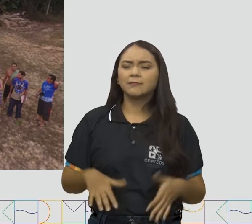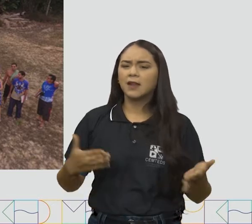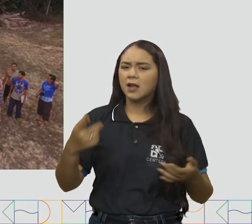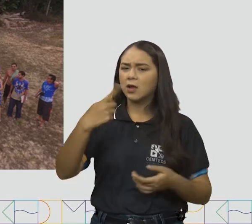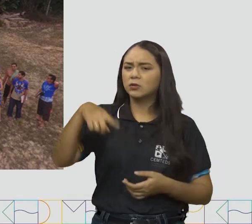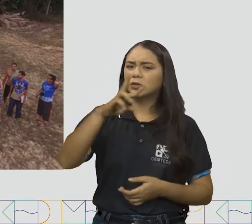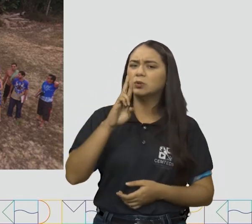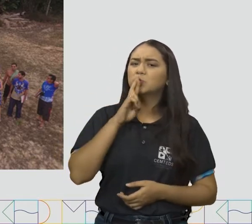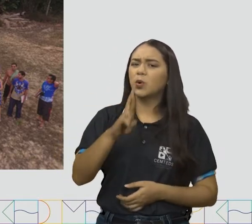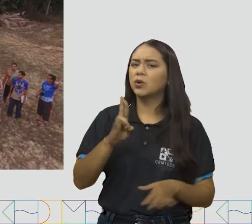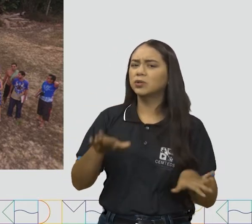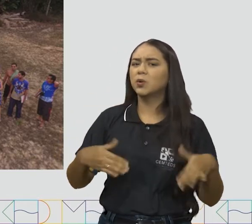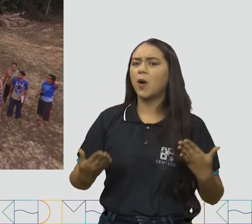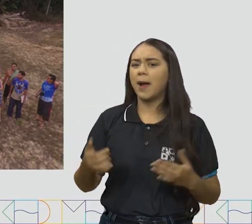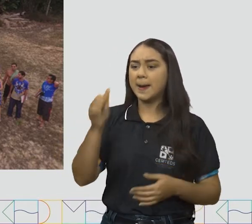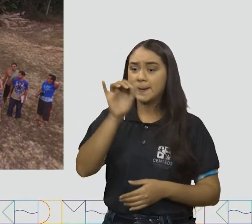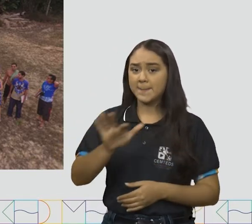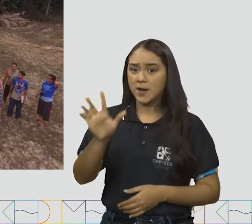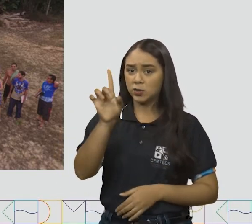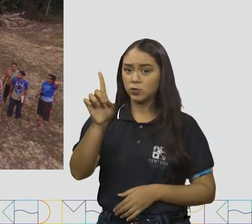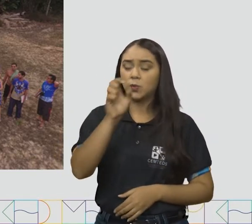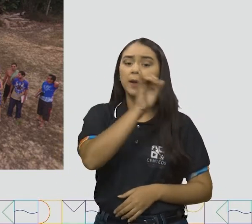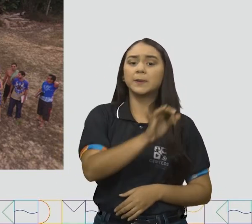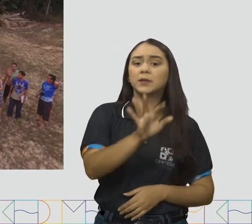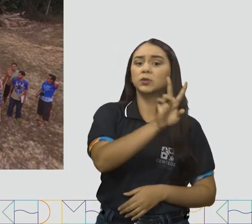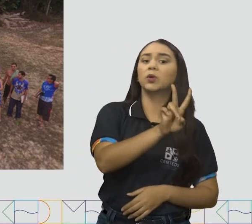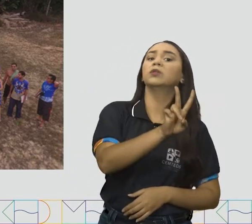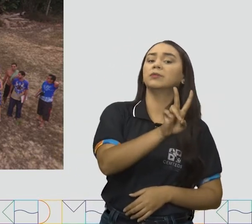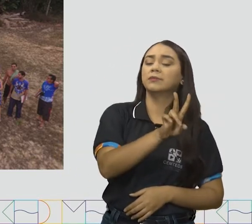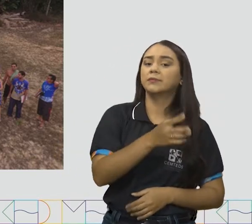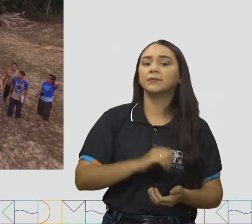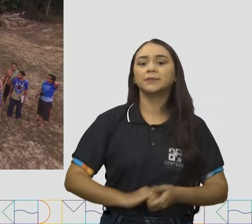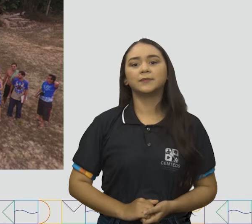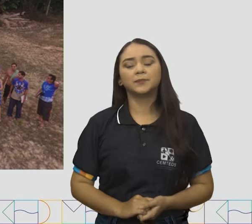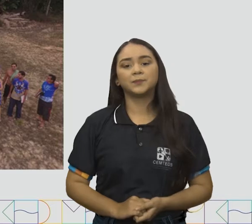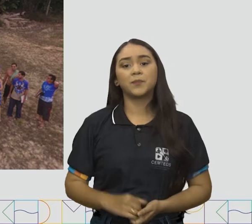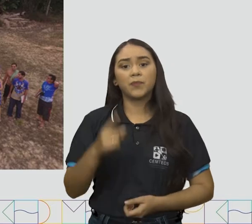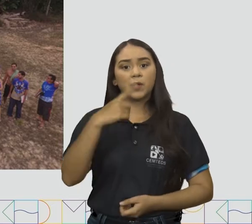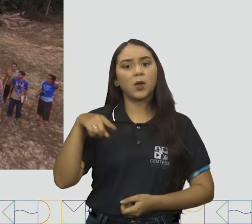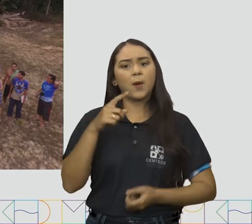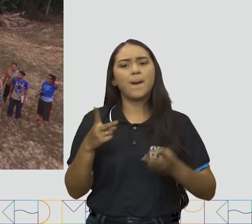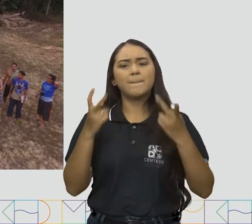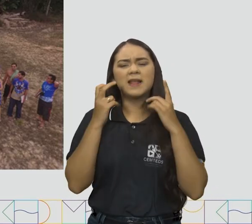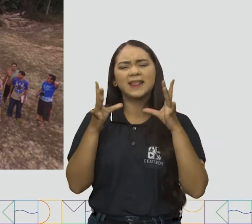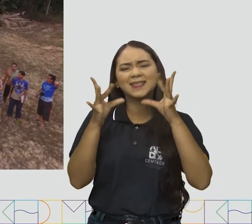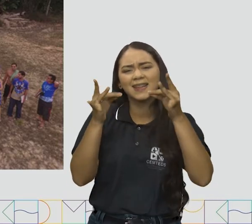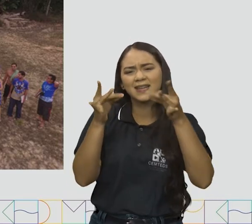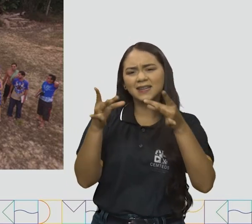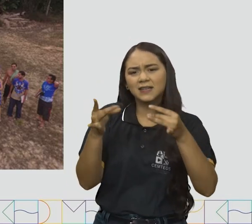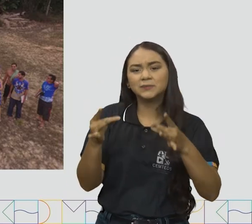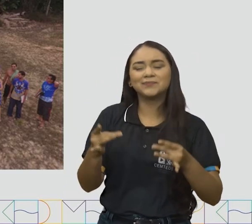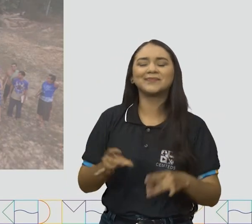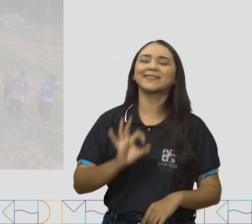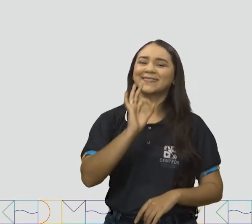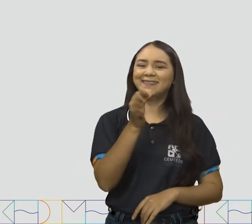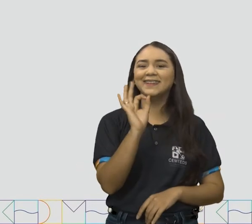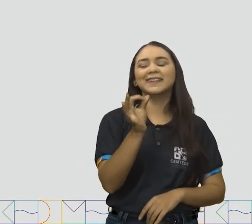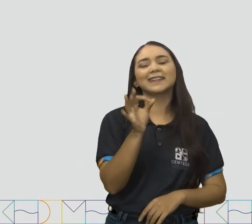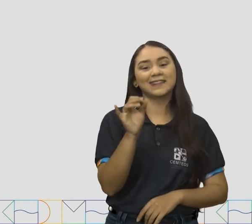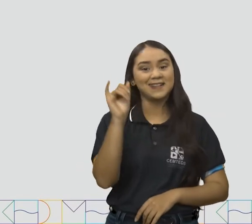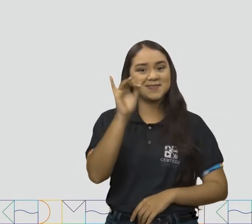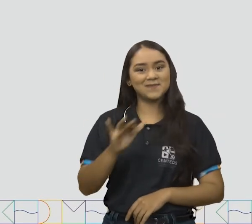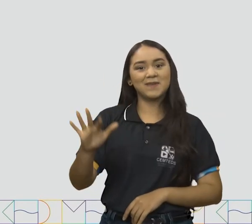E aí, qual que é a sua resposta? Imagem 1 ou imagem 2? Observe bem com detalhes. É